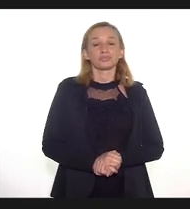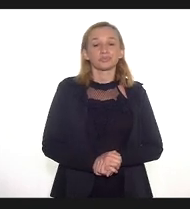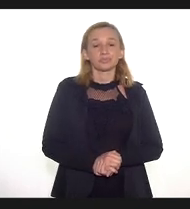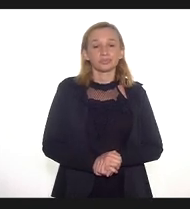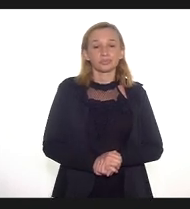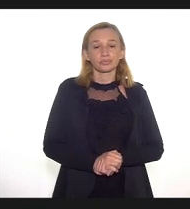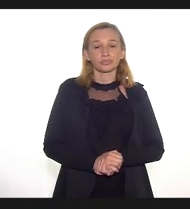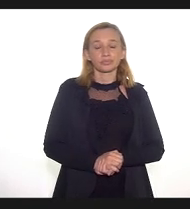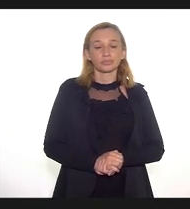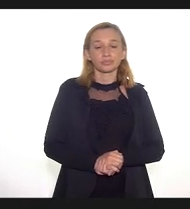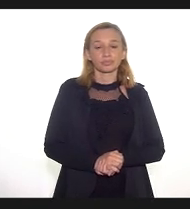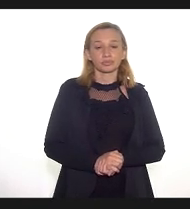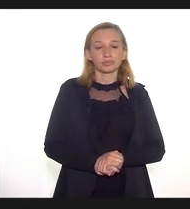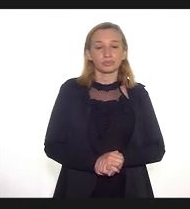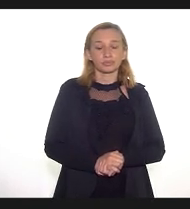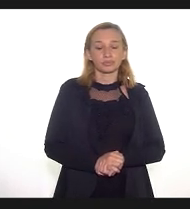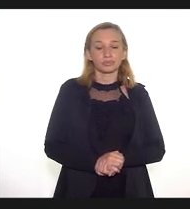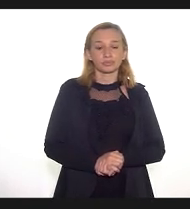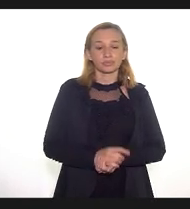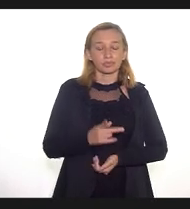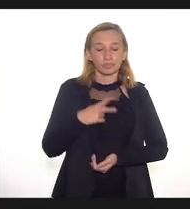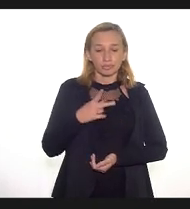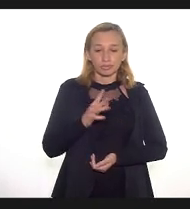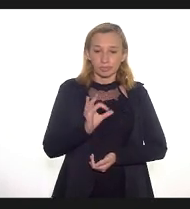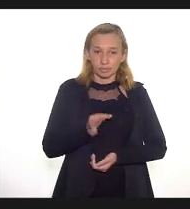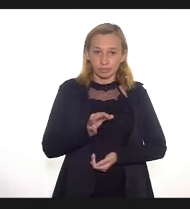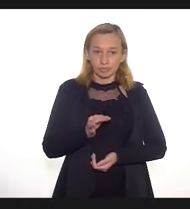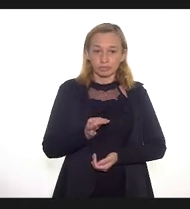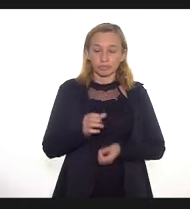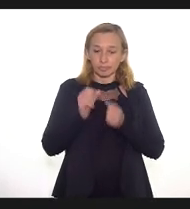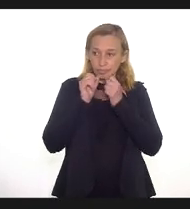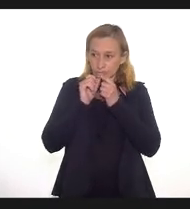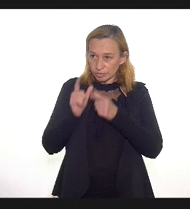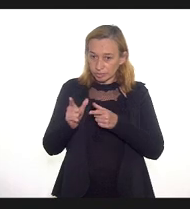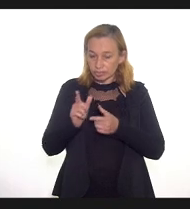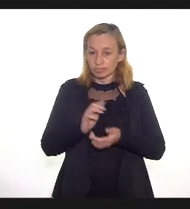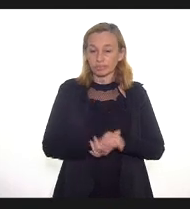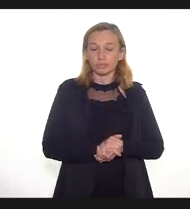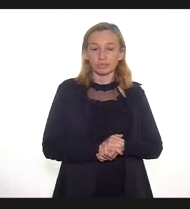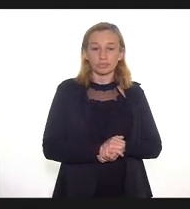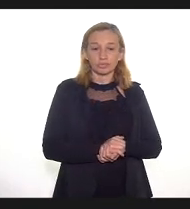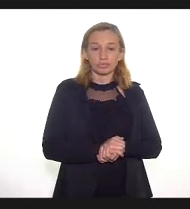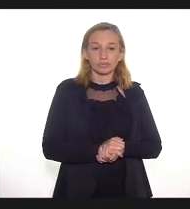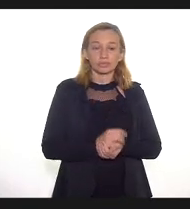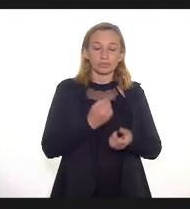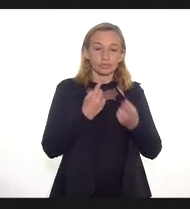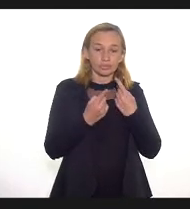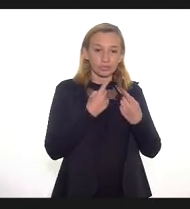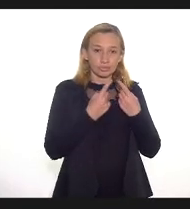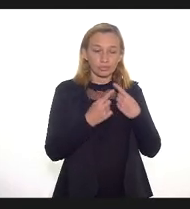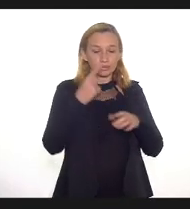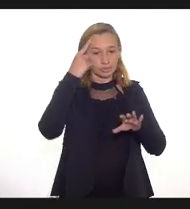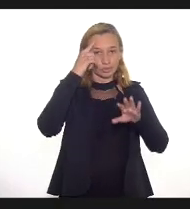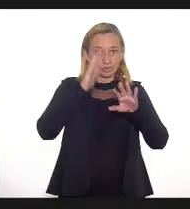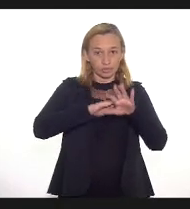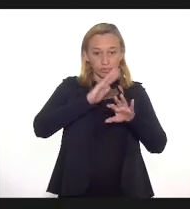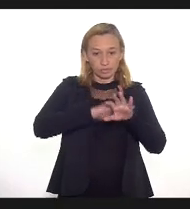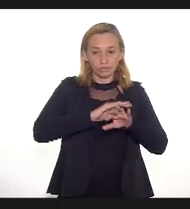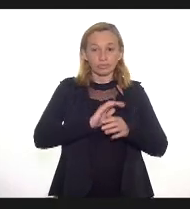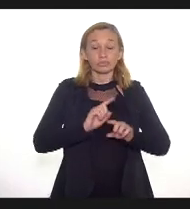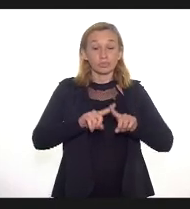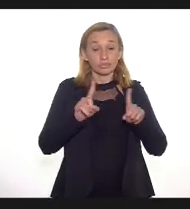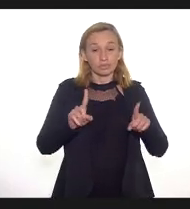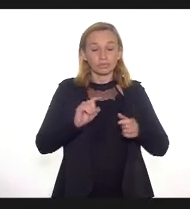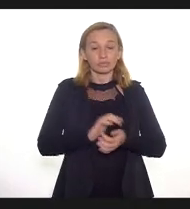levar com moderação as críticas, trazer à baila as discussões ideológicas,